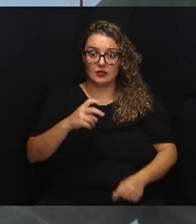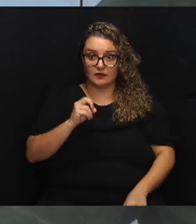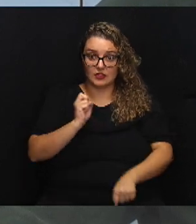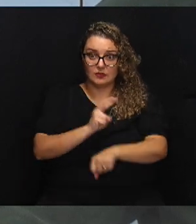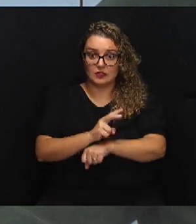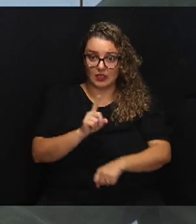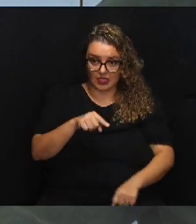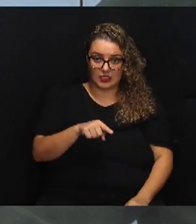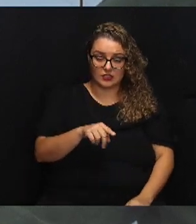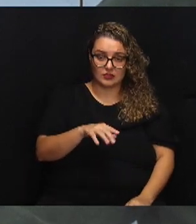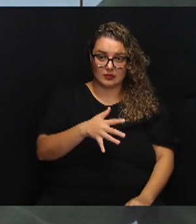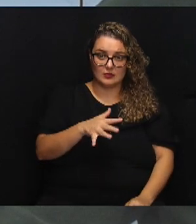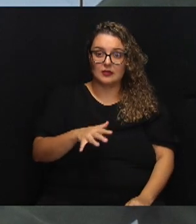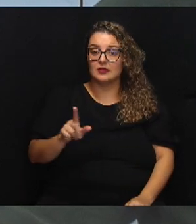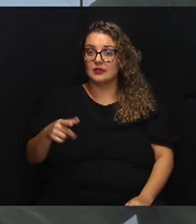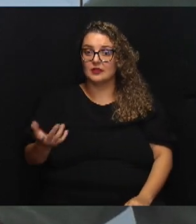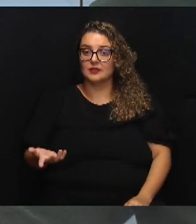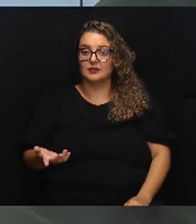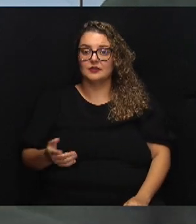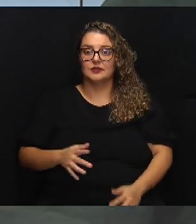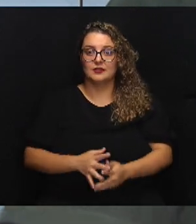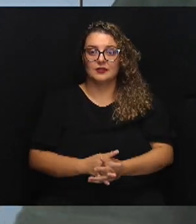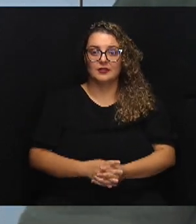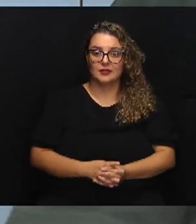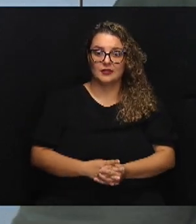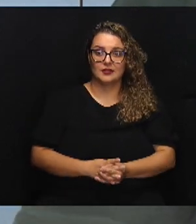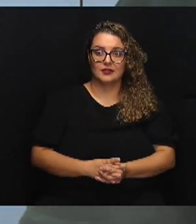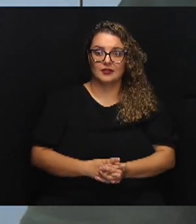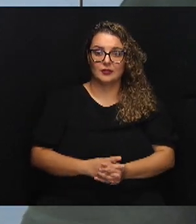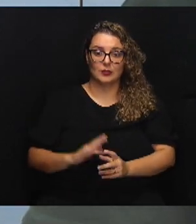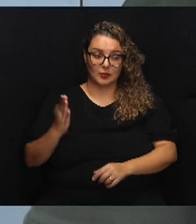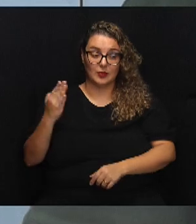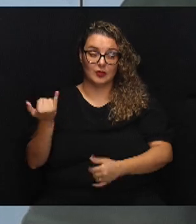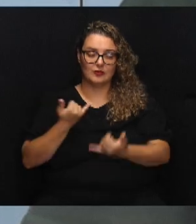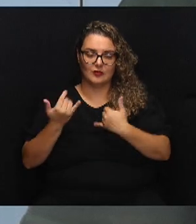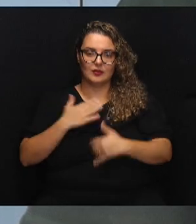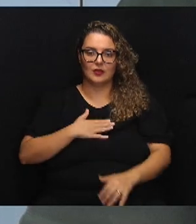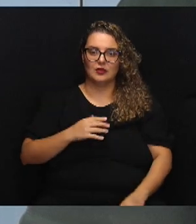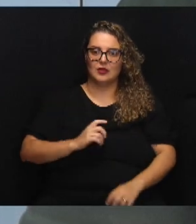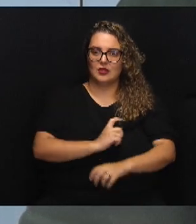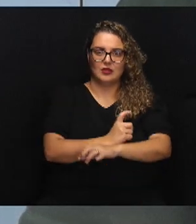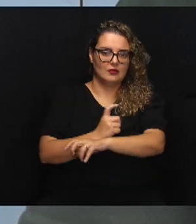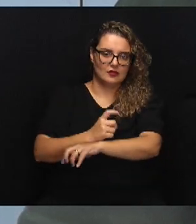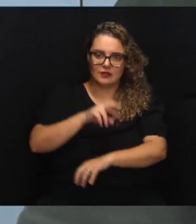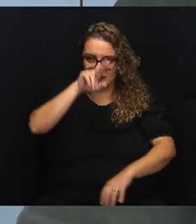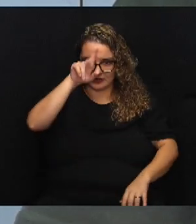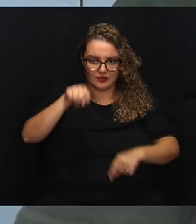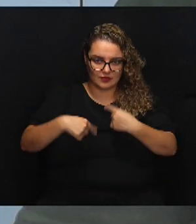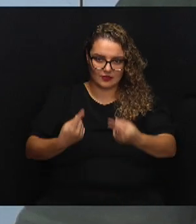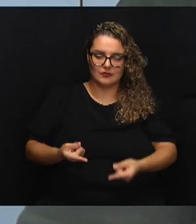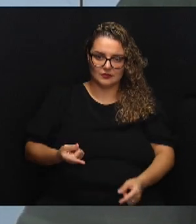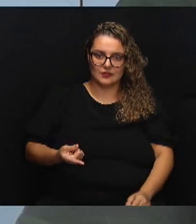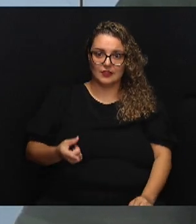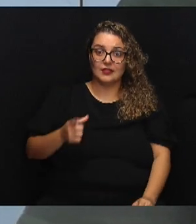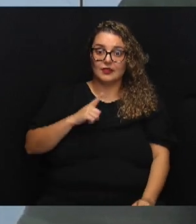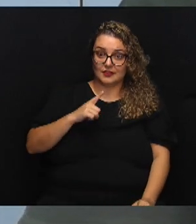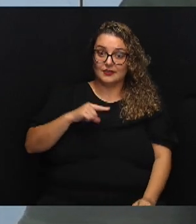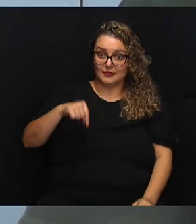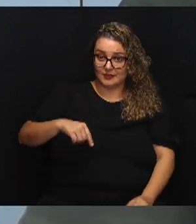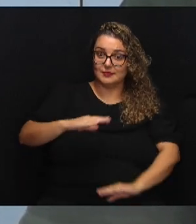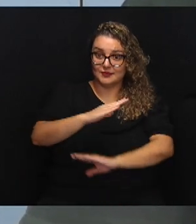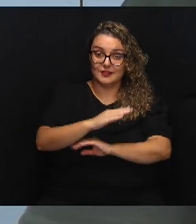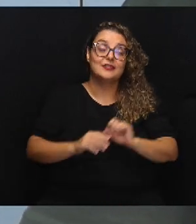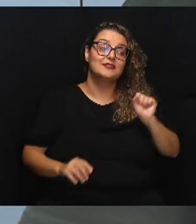mais ou menos isso, né? Uma bióloga falou para mim aqui, escorpião, barata e outros. Inclusive nós temos aqui na Câmara, você